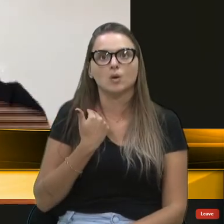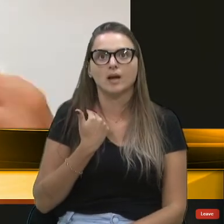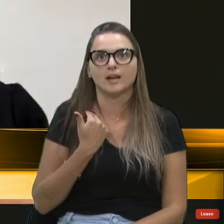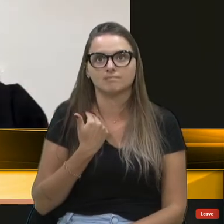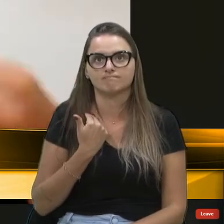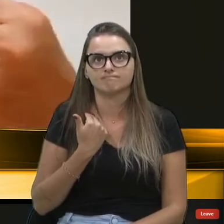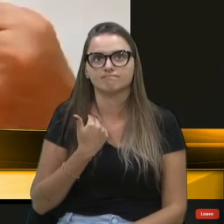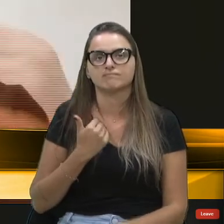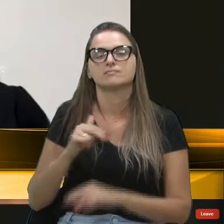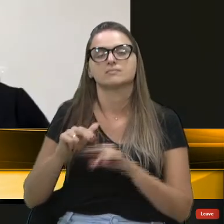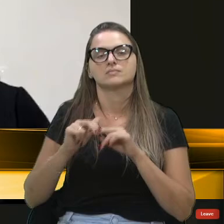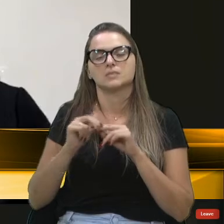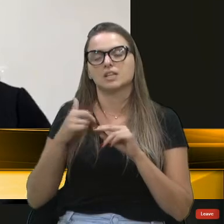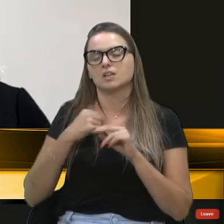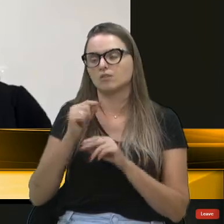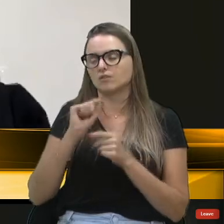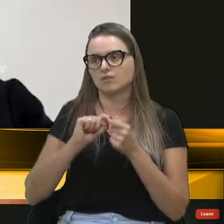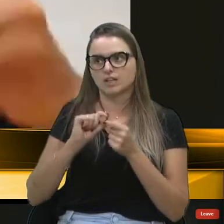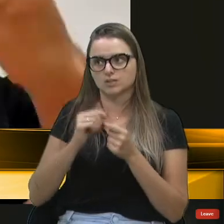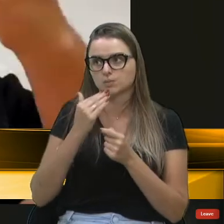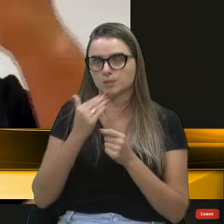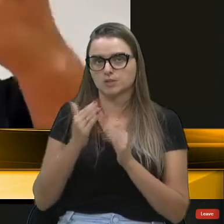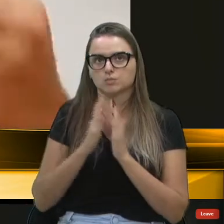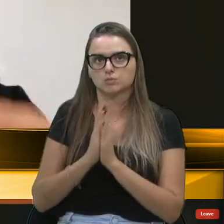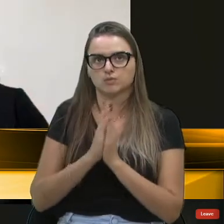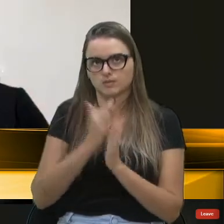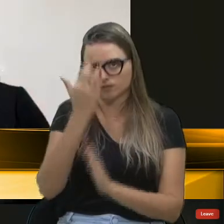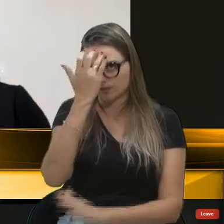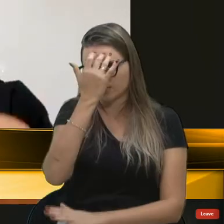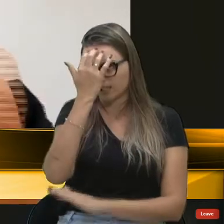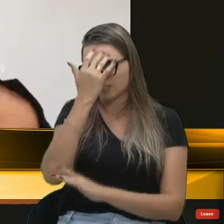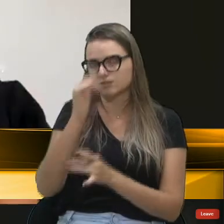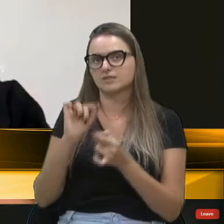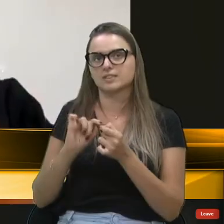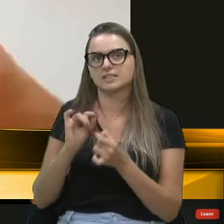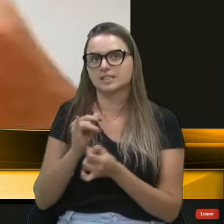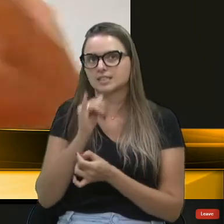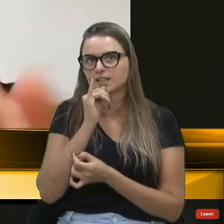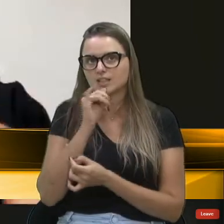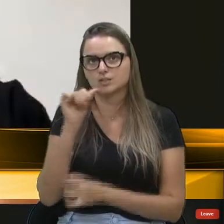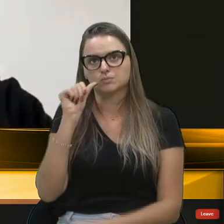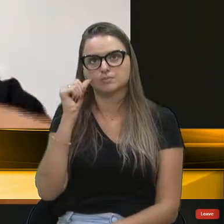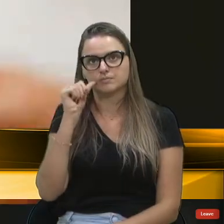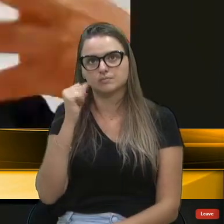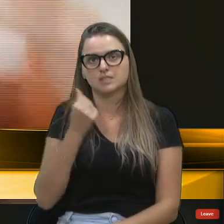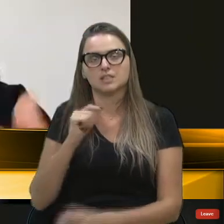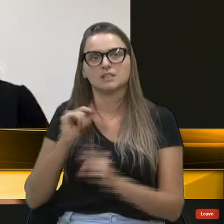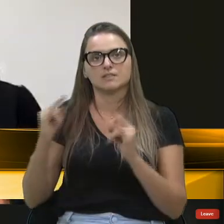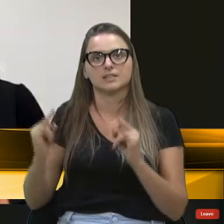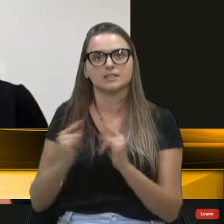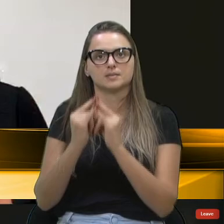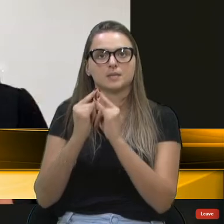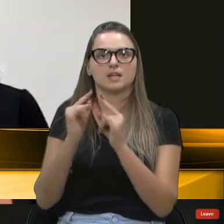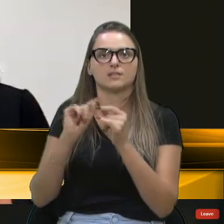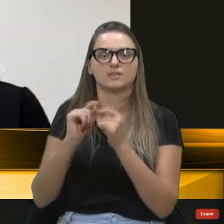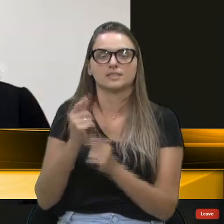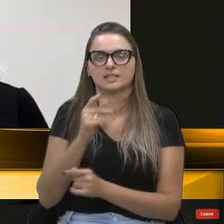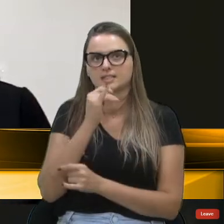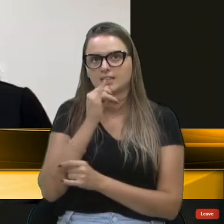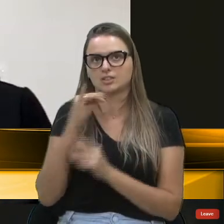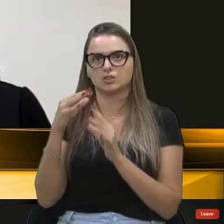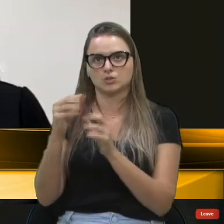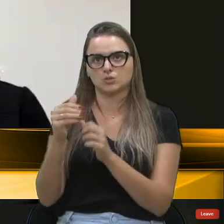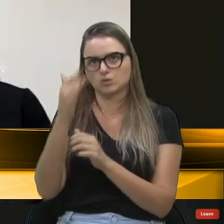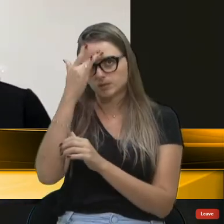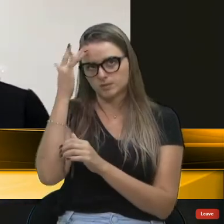tem que ter, eu faço um apelo ao prefeito de Ló para fazer testagens, é que nem desmarcou uma barraquinha ali na praça, tem que ter testagem em massa.